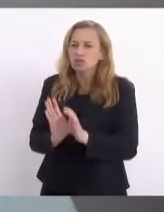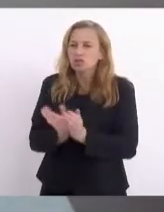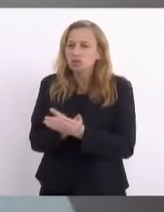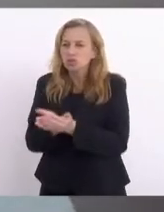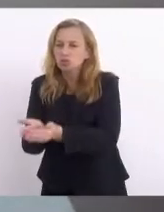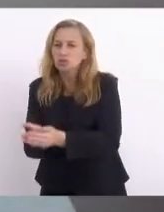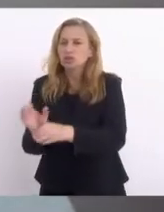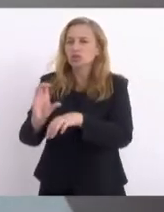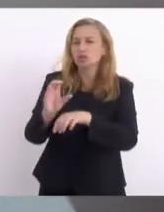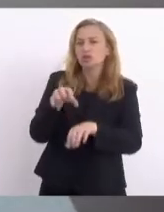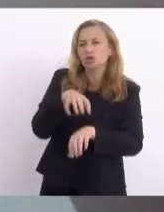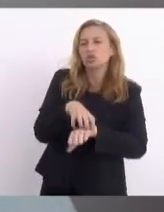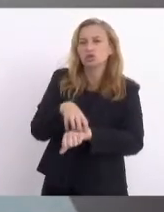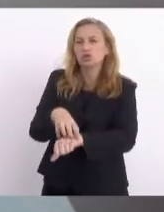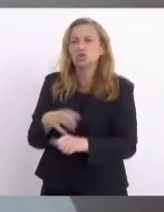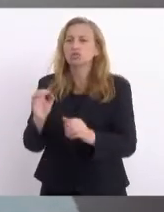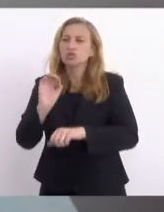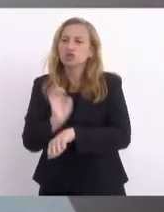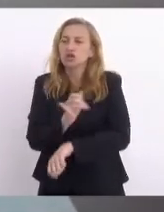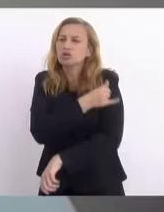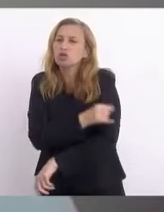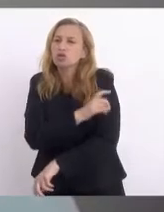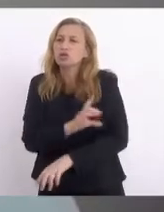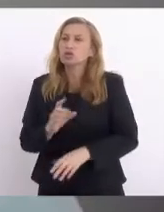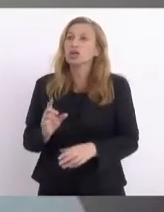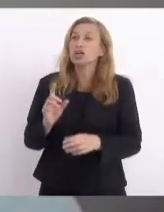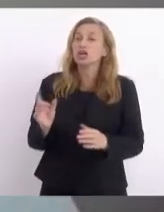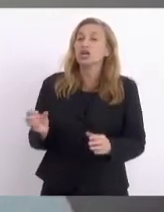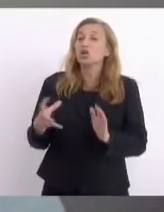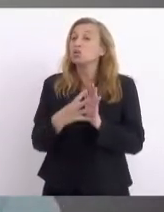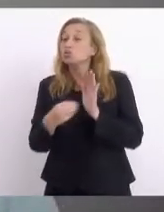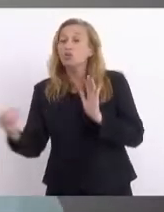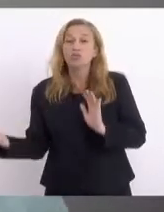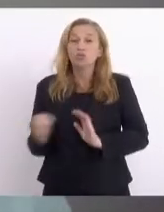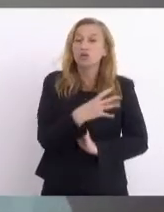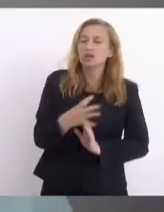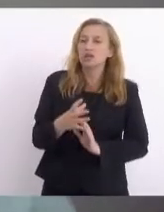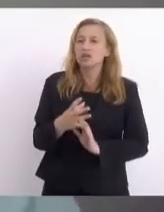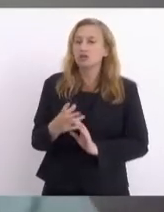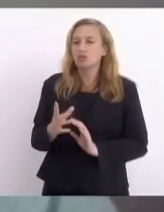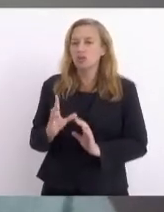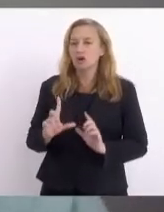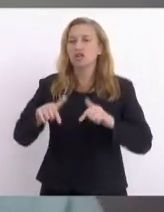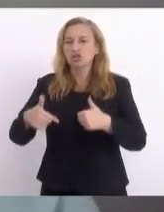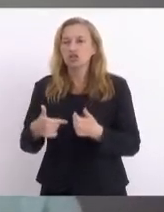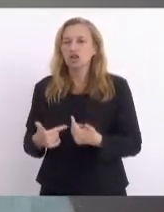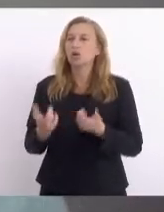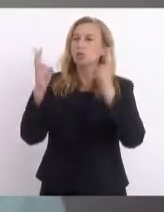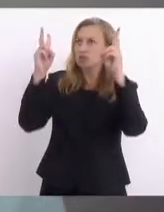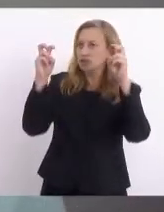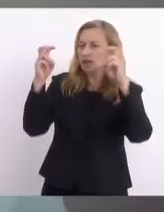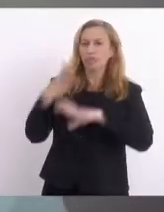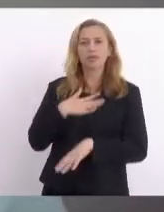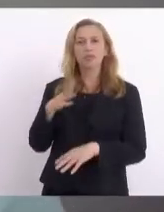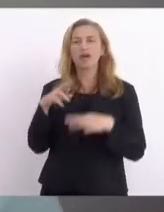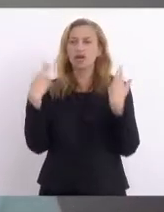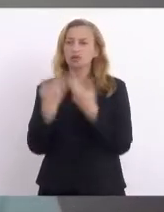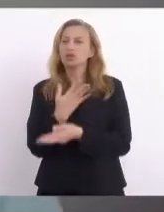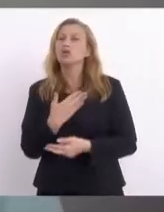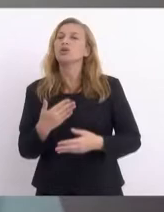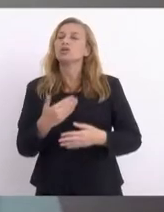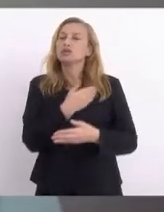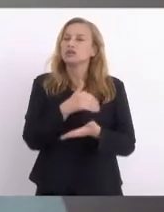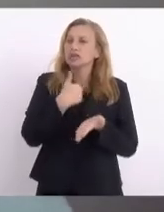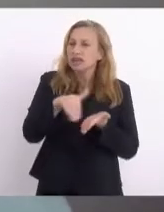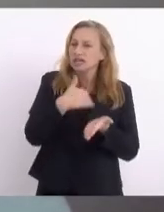aquaviário no estado do Rio de Janeiro e a definição do novo modelo de funcionamento. Foi o tema da minha reunião com o secretário de